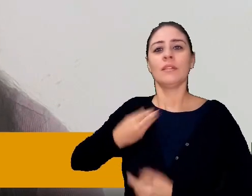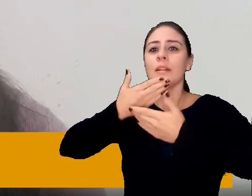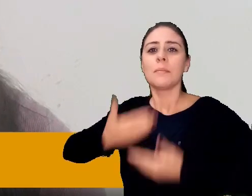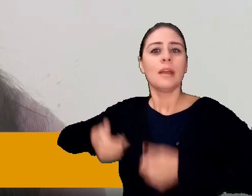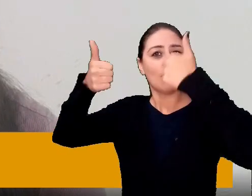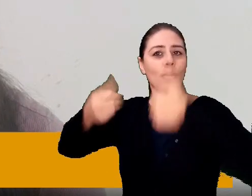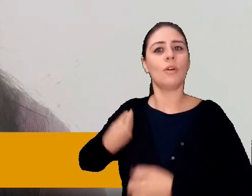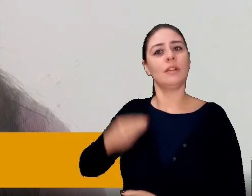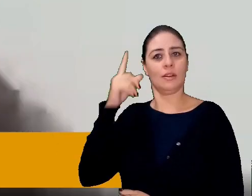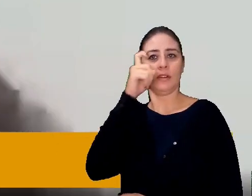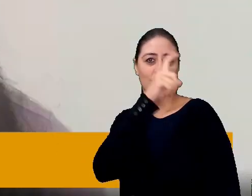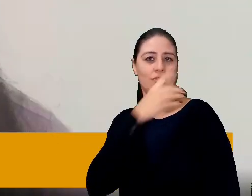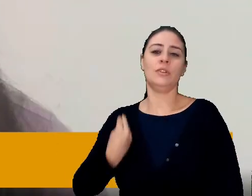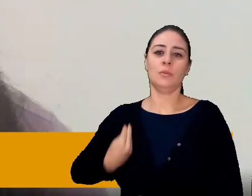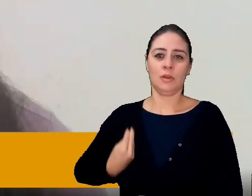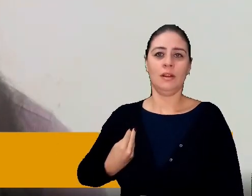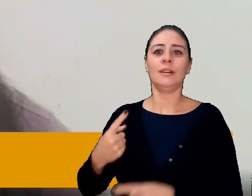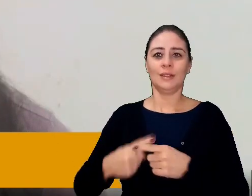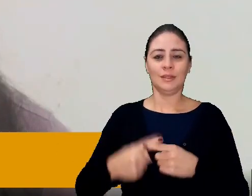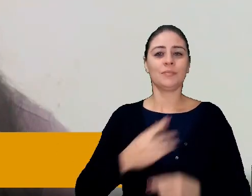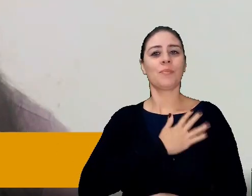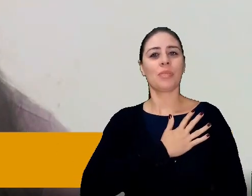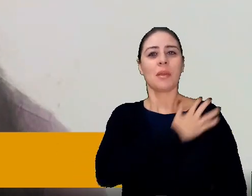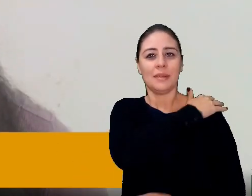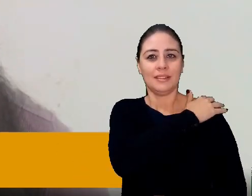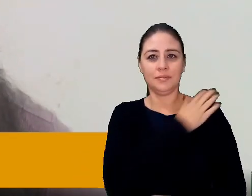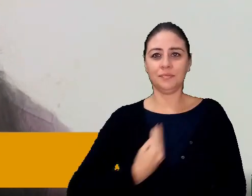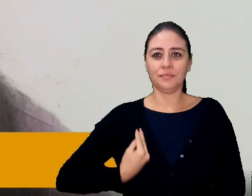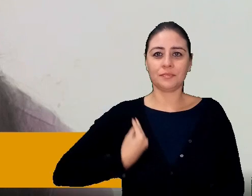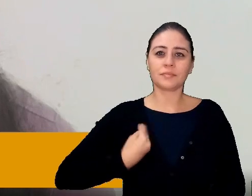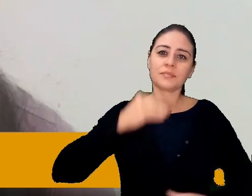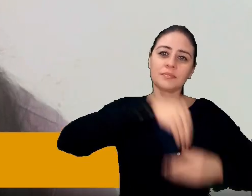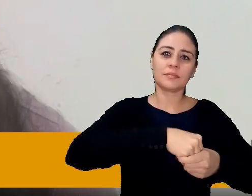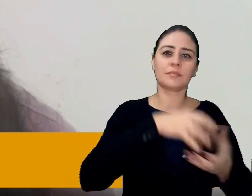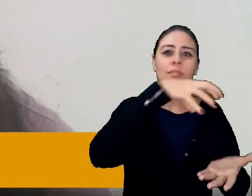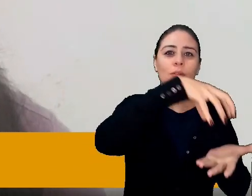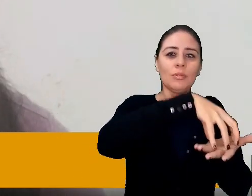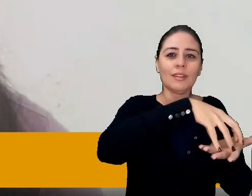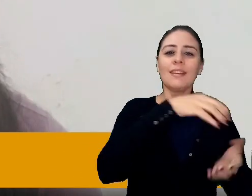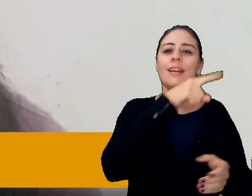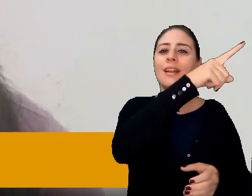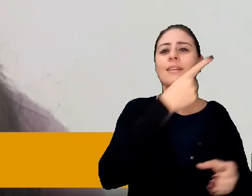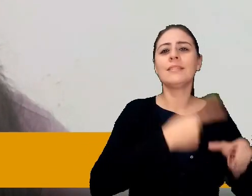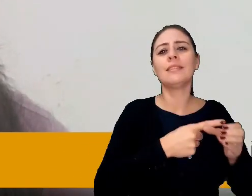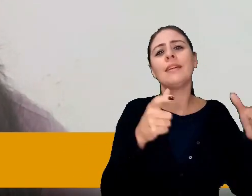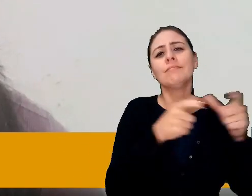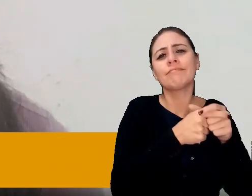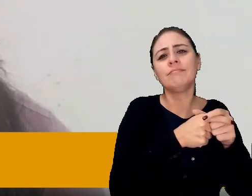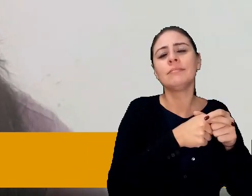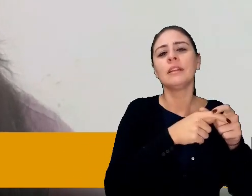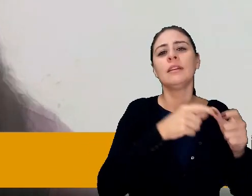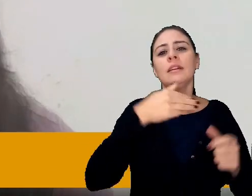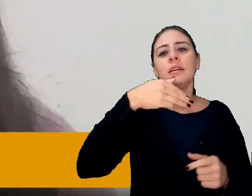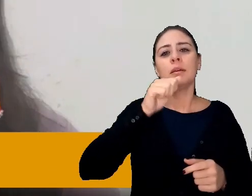Eu lembro que os militares estavam, né, na aldeia de Mangueirinha. Então, assim, estava um regime muito terrível, assim, até